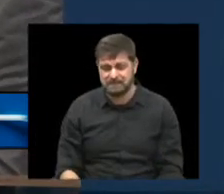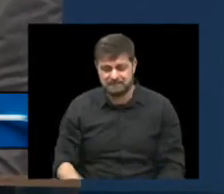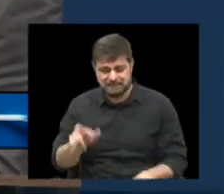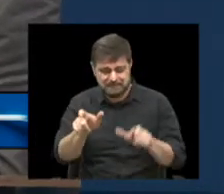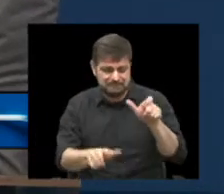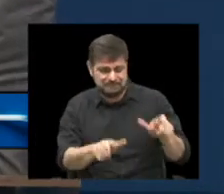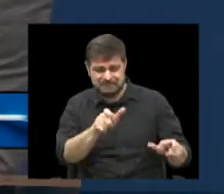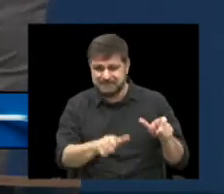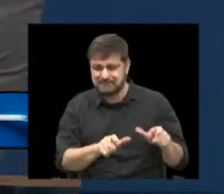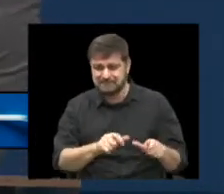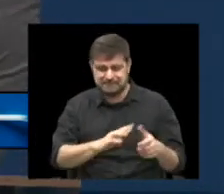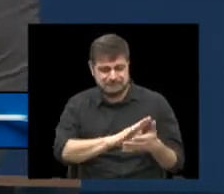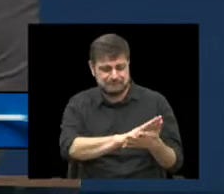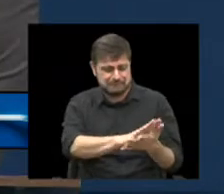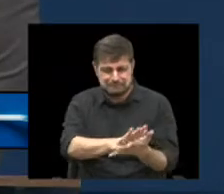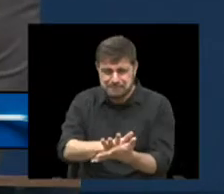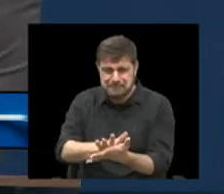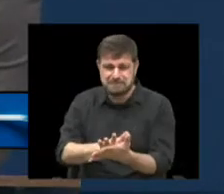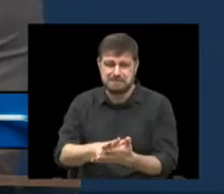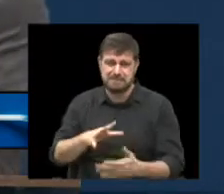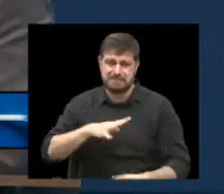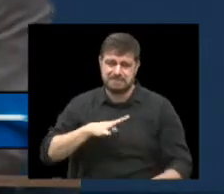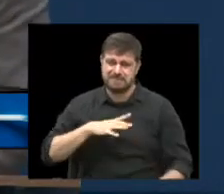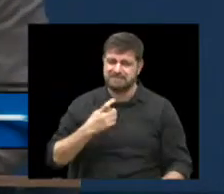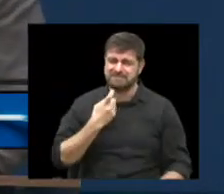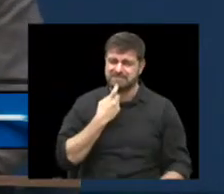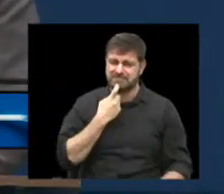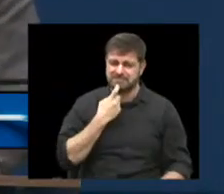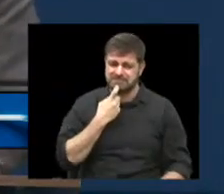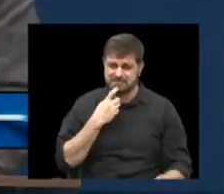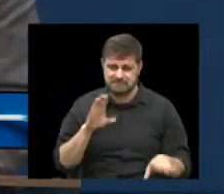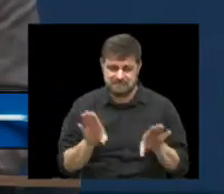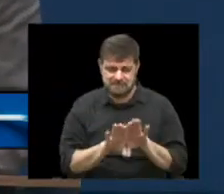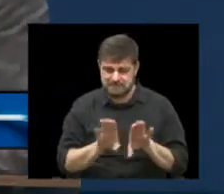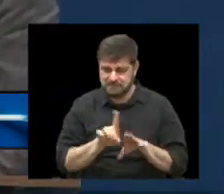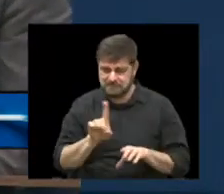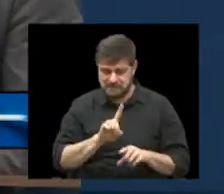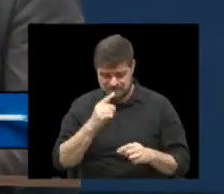prejudique a cidade, não prejudique